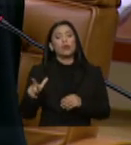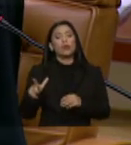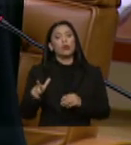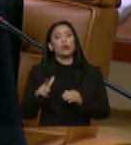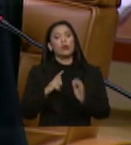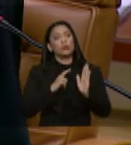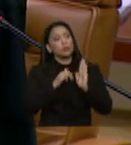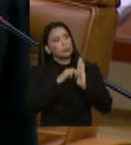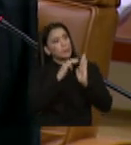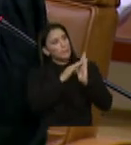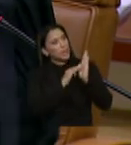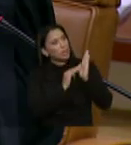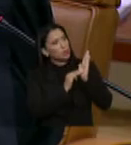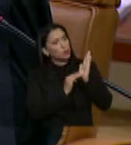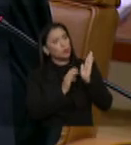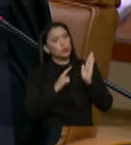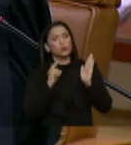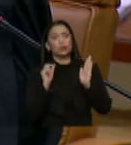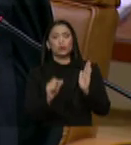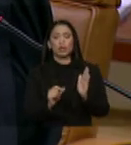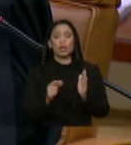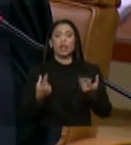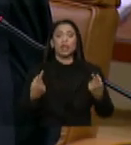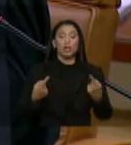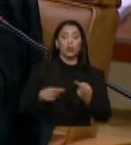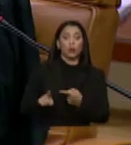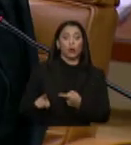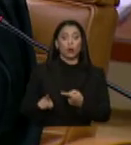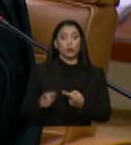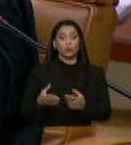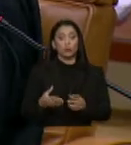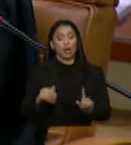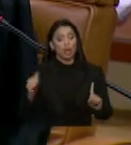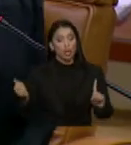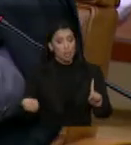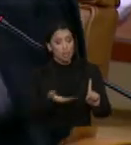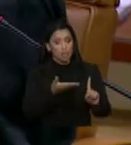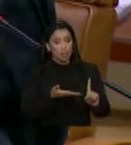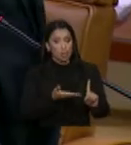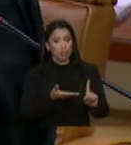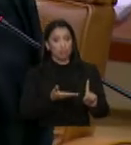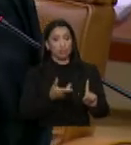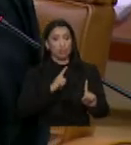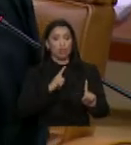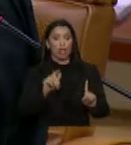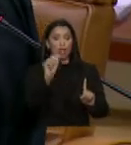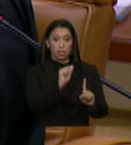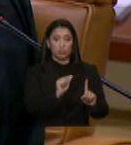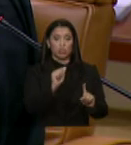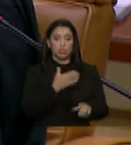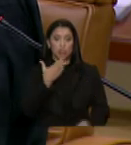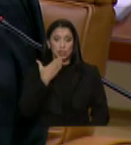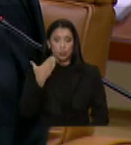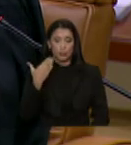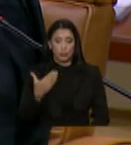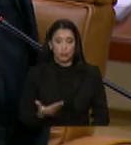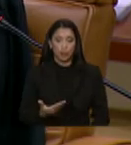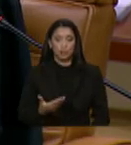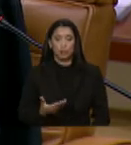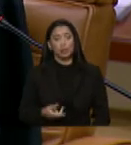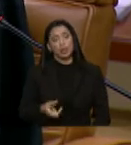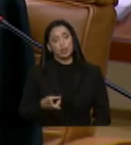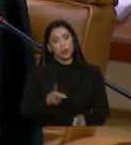e é exatamente Contra isso que a requerente se surge então a controvérsia judicial a que